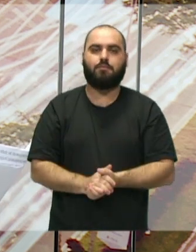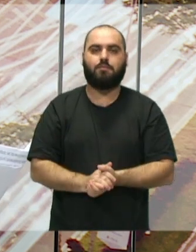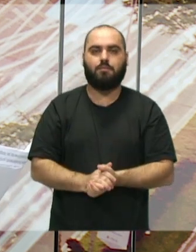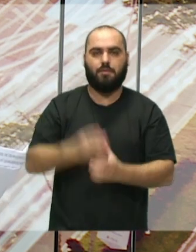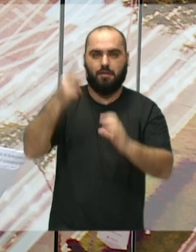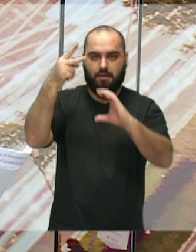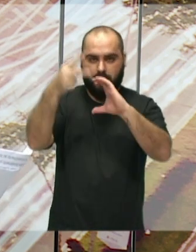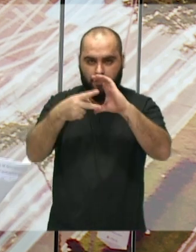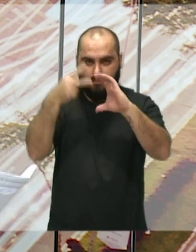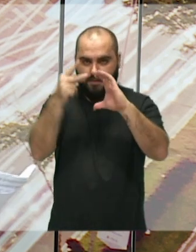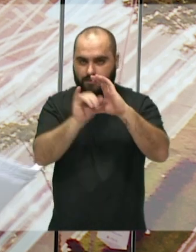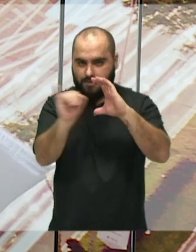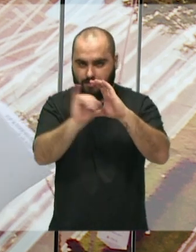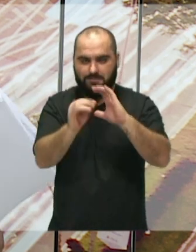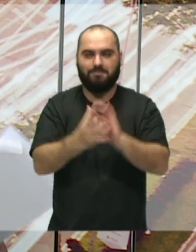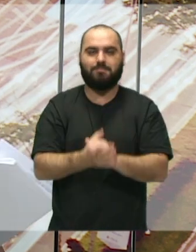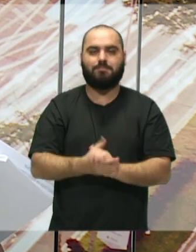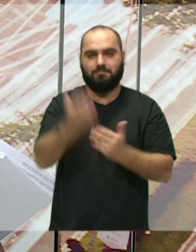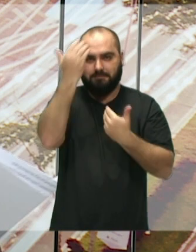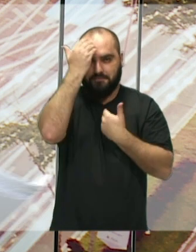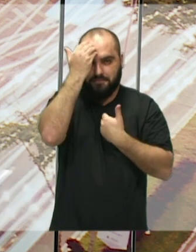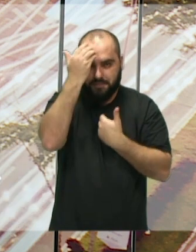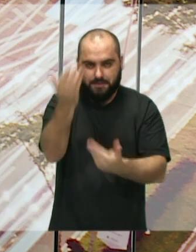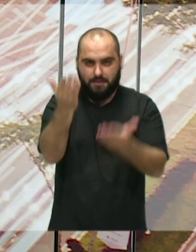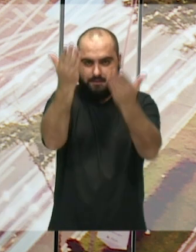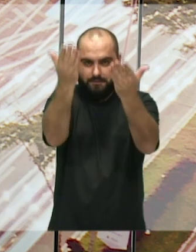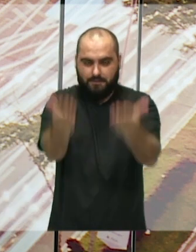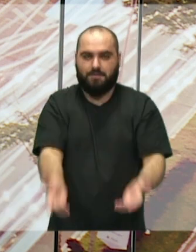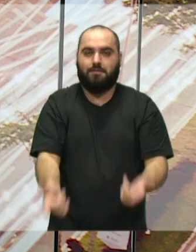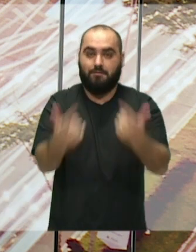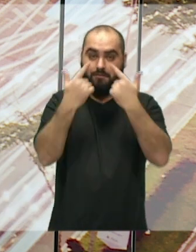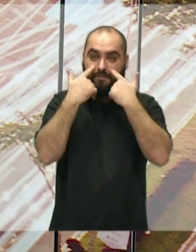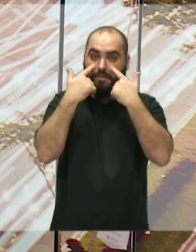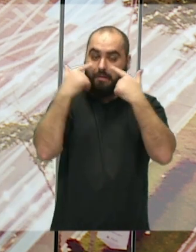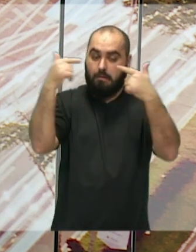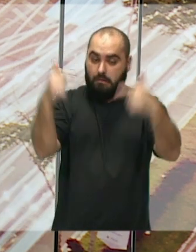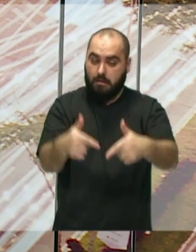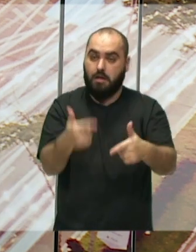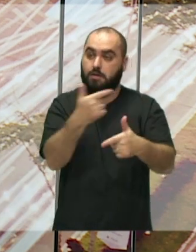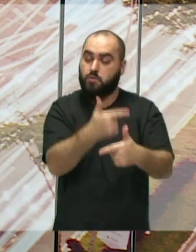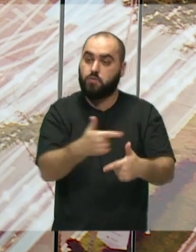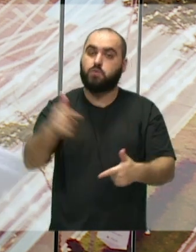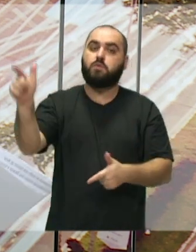de Vereadores de Itajaí. Obrigado a você que nos acompanhou. Lembrando que essas e outras